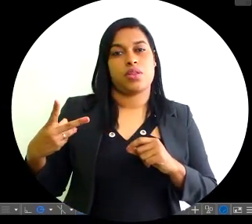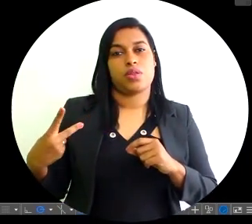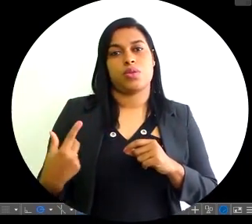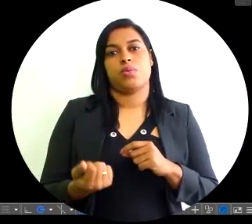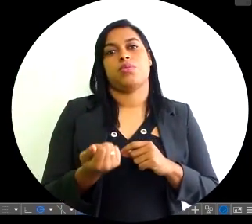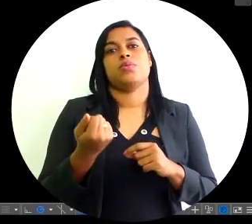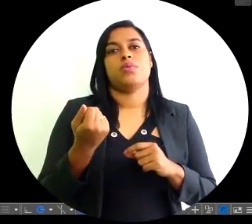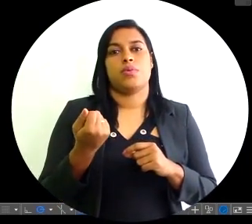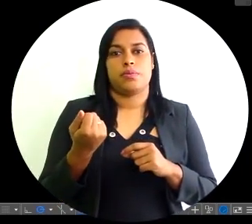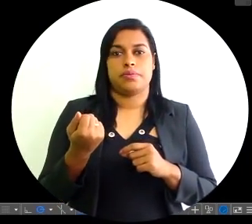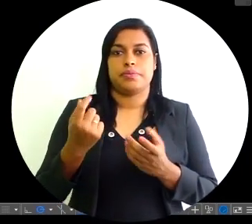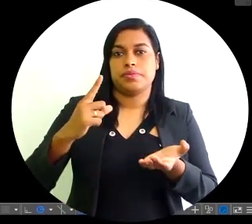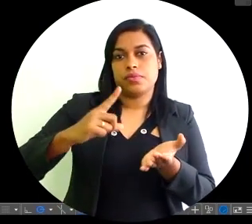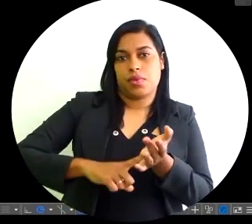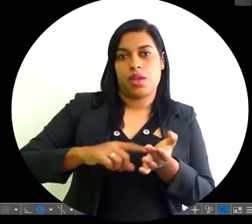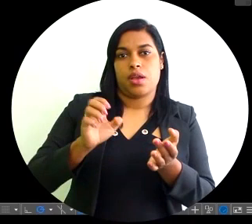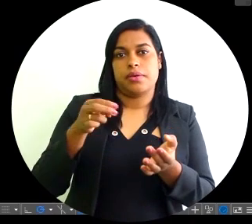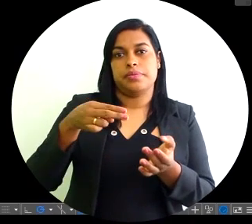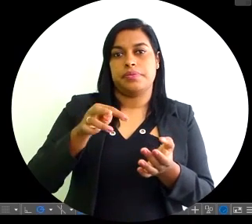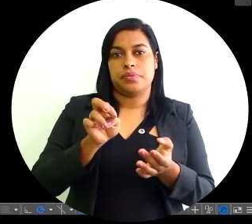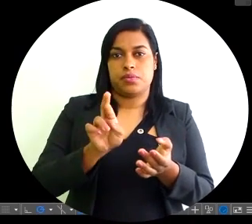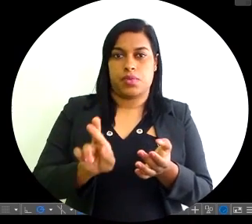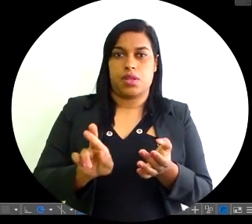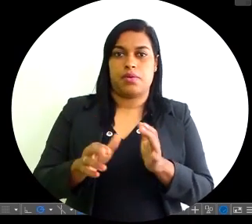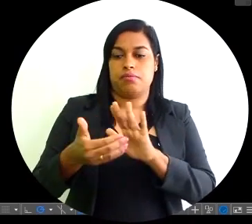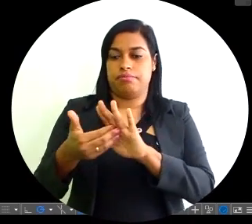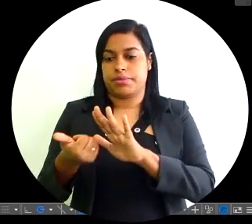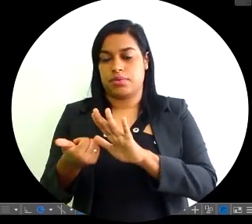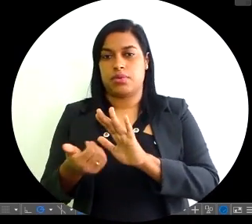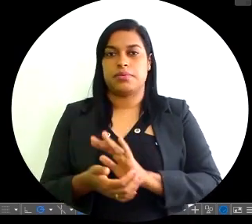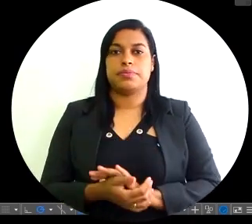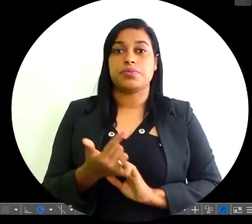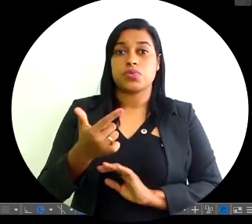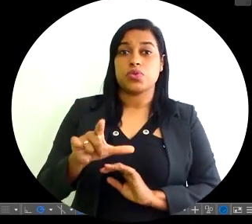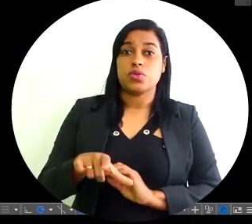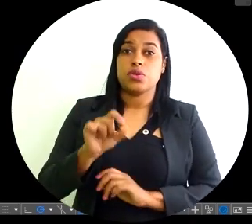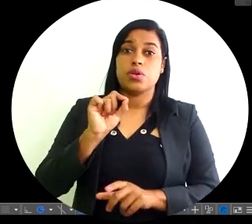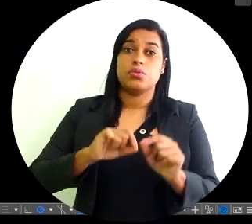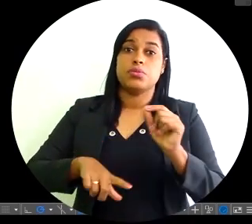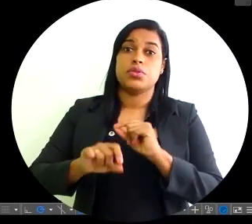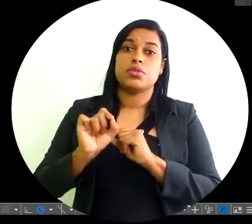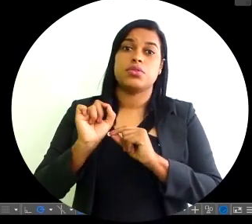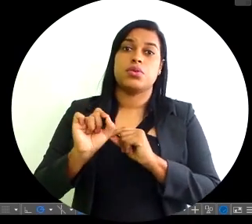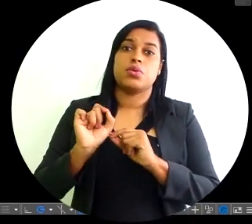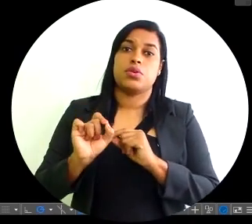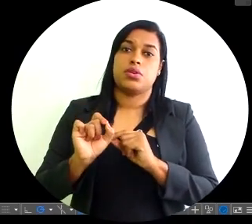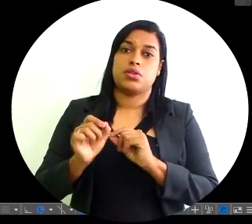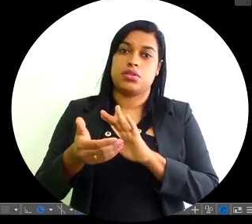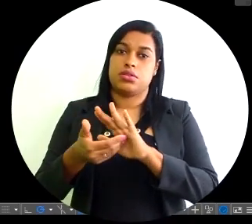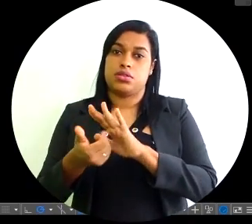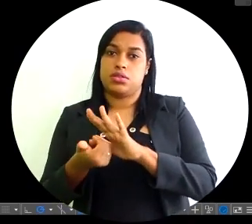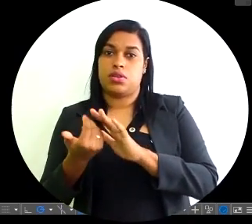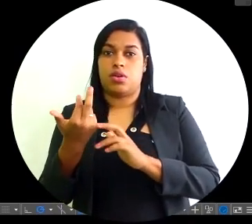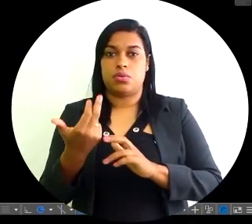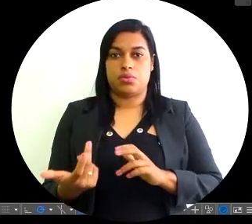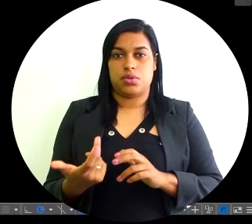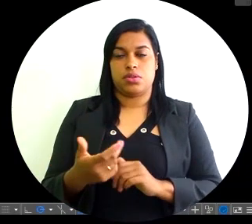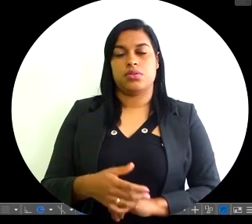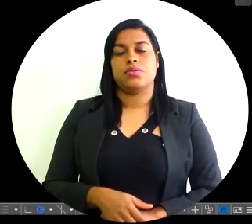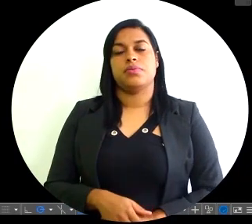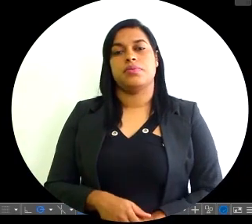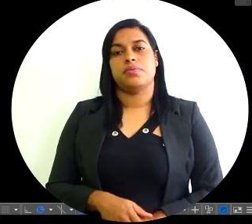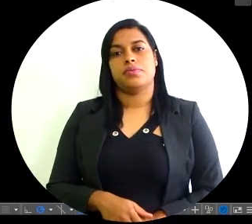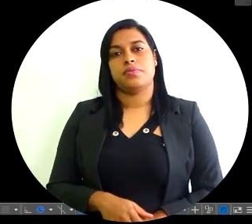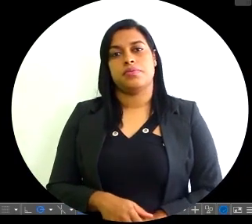selecionar todas e clicar com o botão Enter e ele vai deletar. Uma outra opção também para deletar